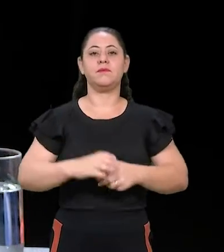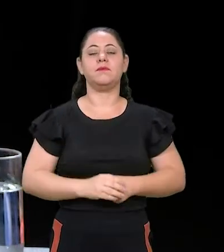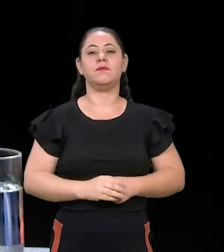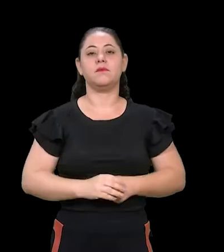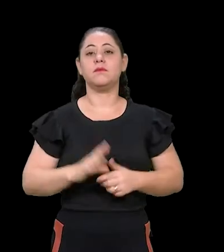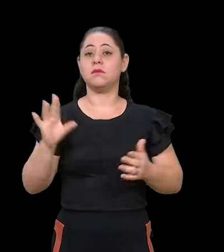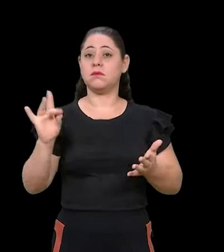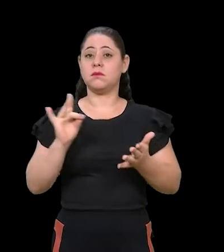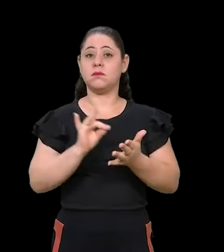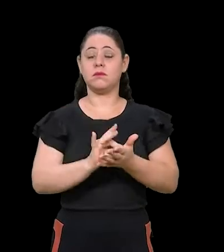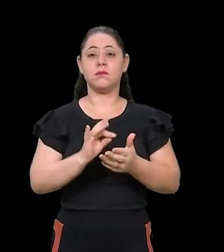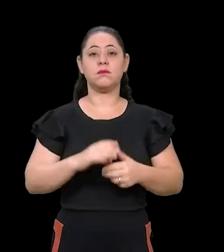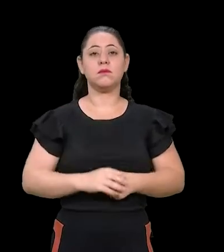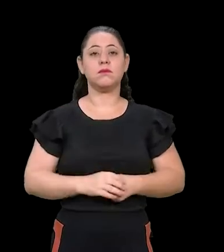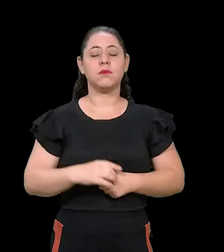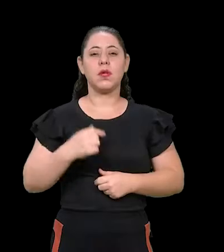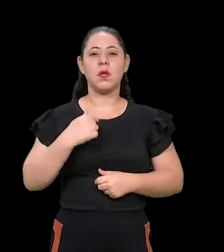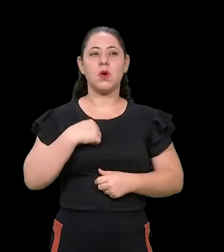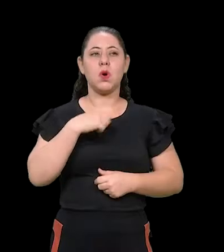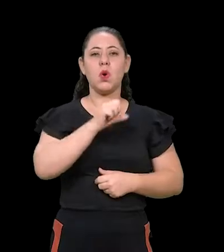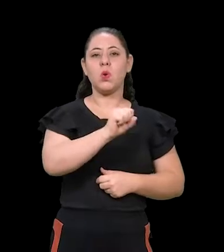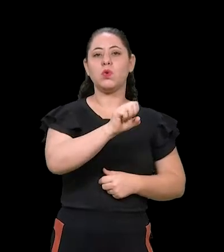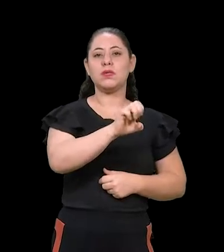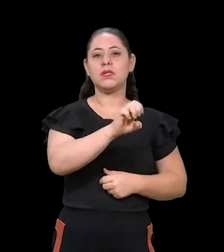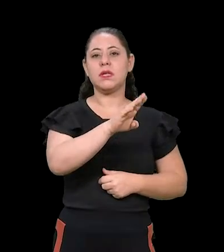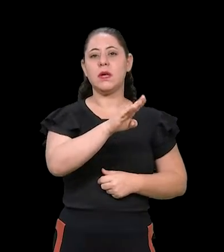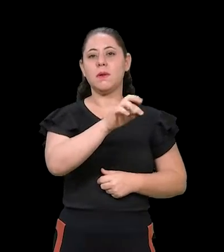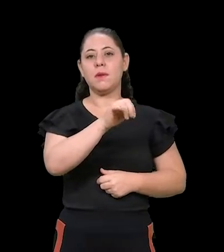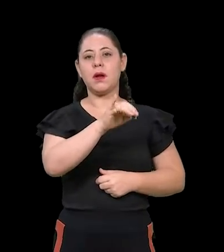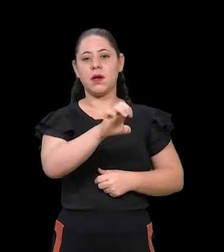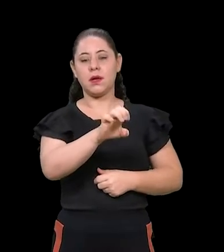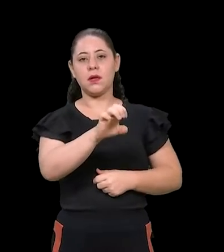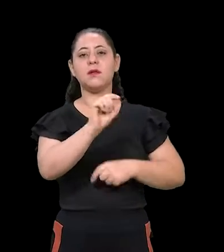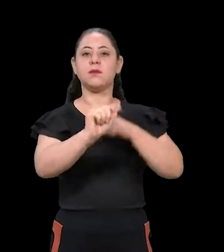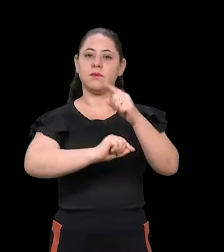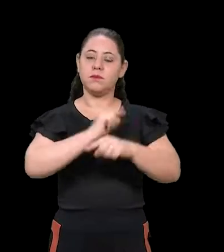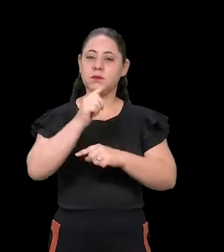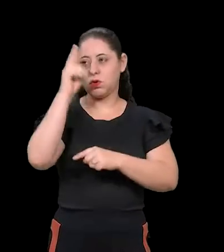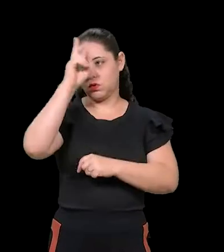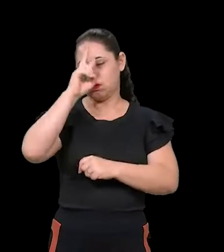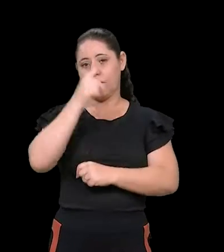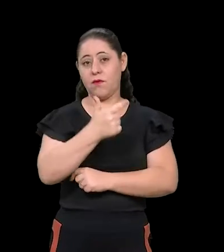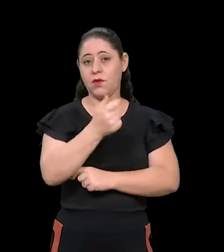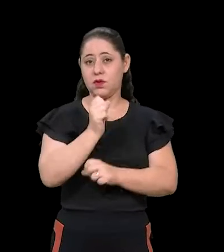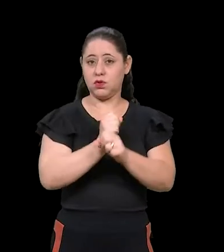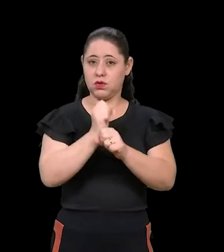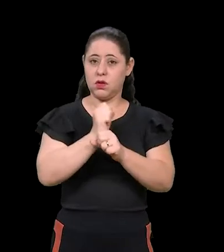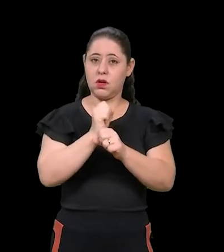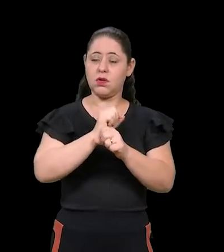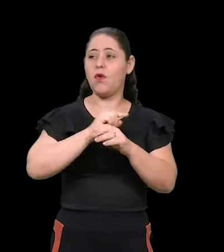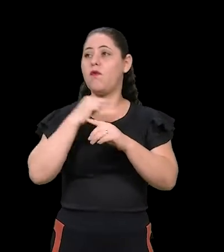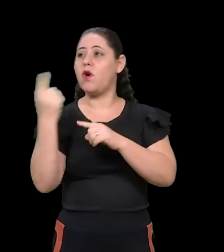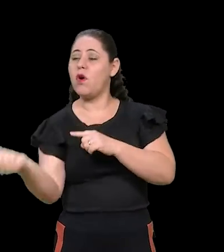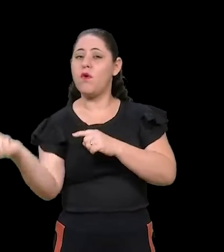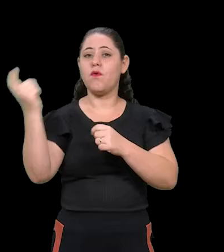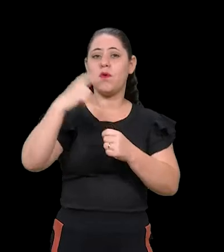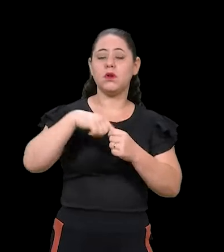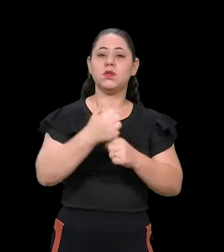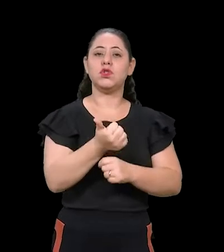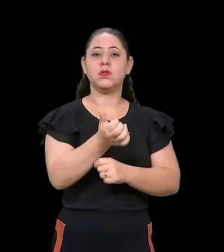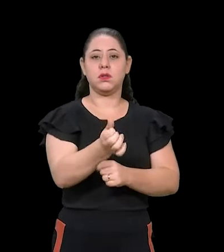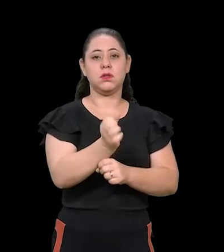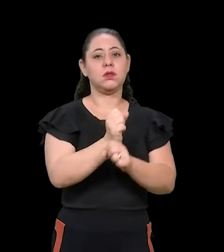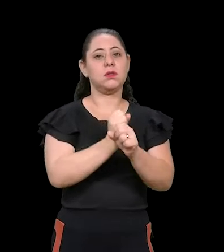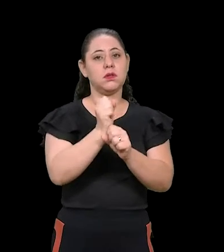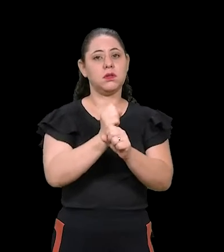sul-mato-grossense. Na verdade, assim, eu fiquei um tempo no Sebrae, daí eu saí e voltei, né, nessa história toda há 20 anos, mas